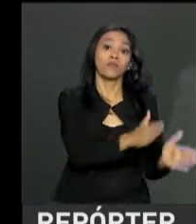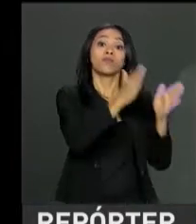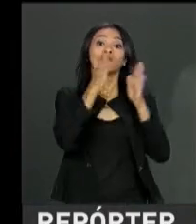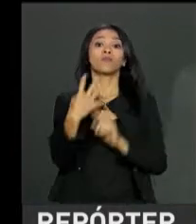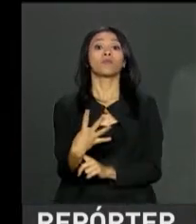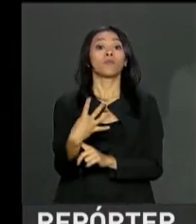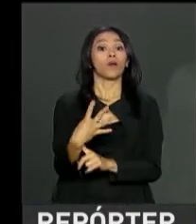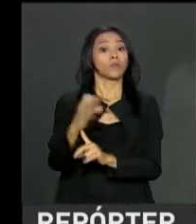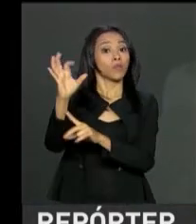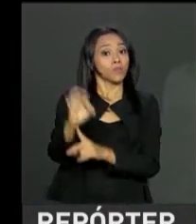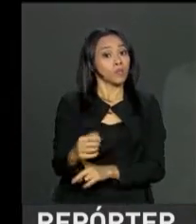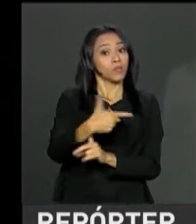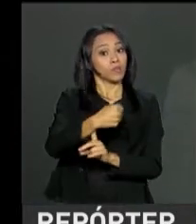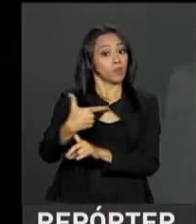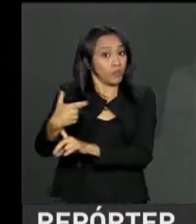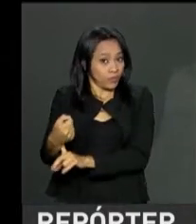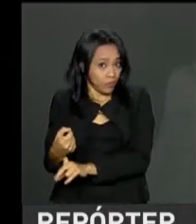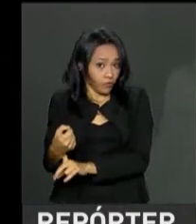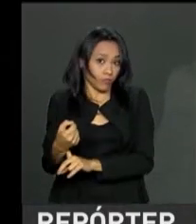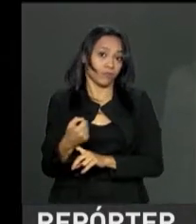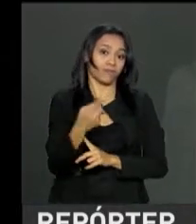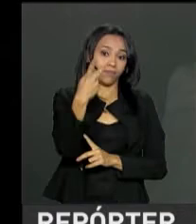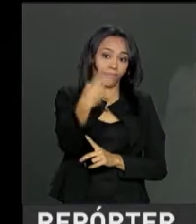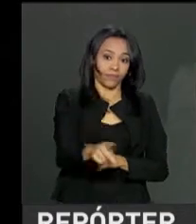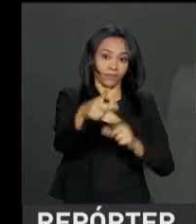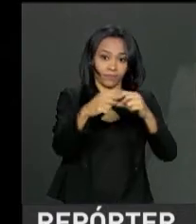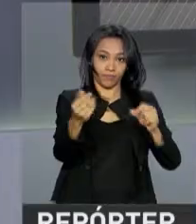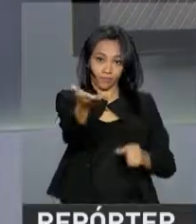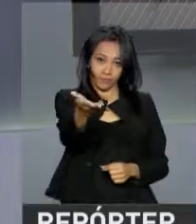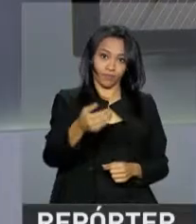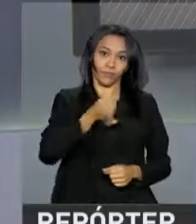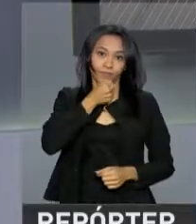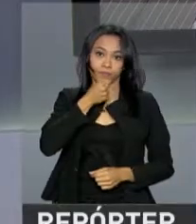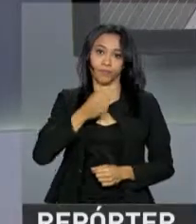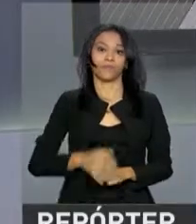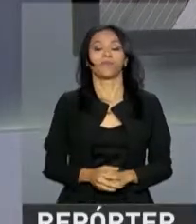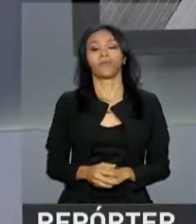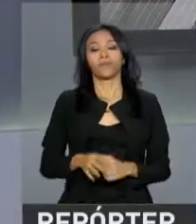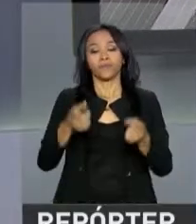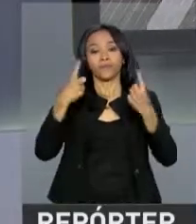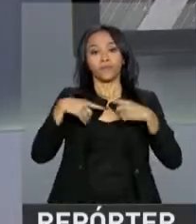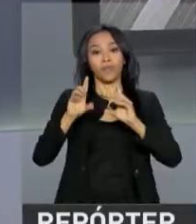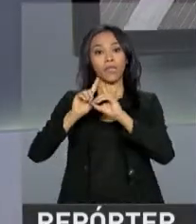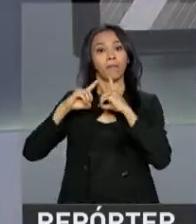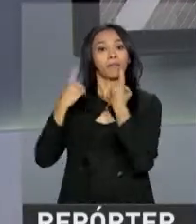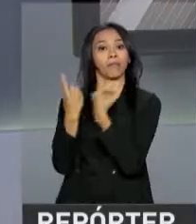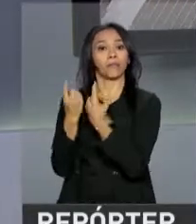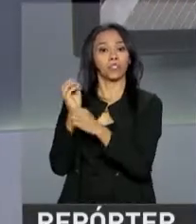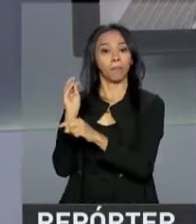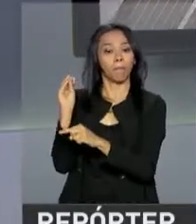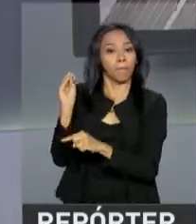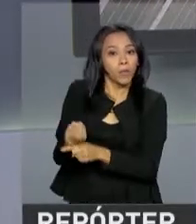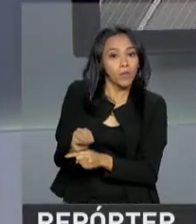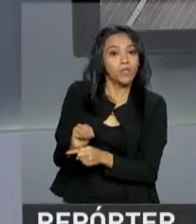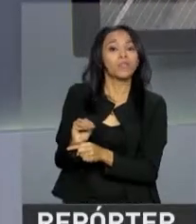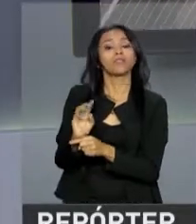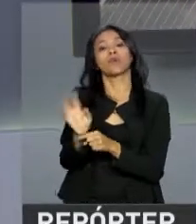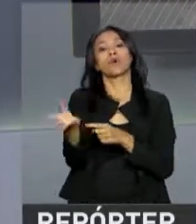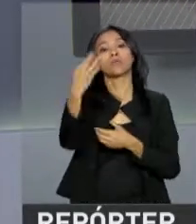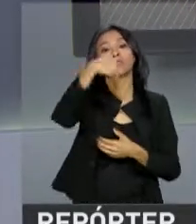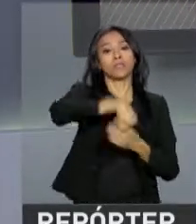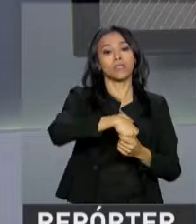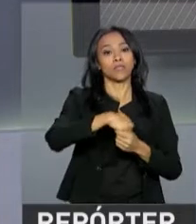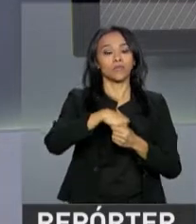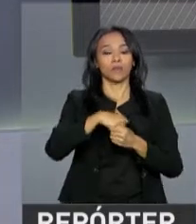por cento para 2.020 de brasília pablo um dia o departamento de proteção e defesa do consumidor do ministério